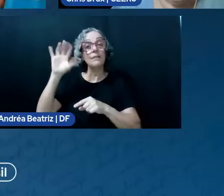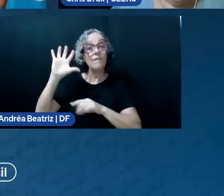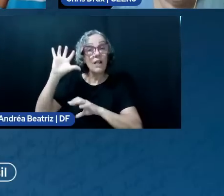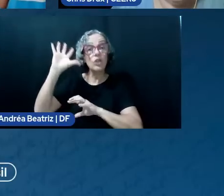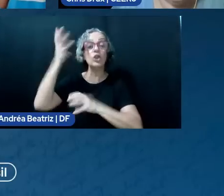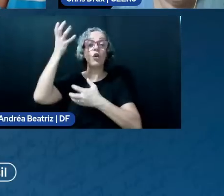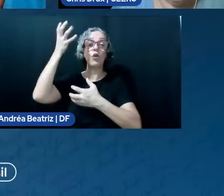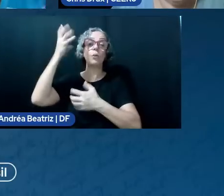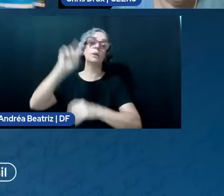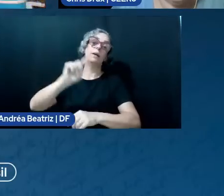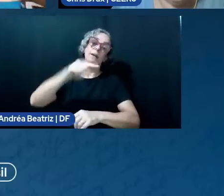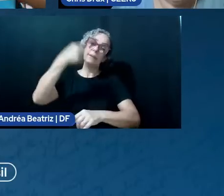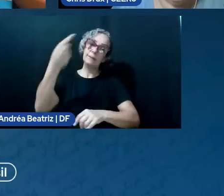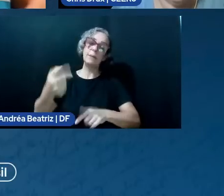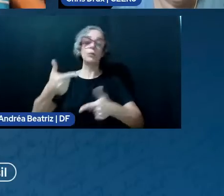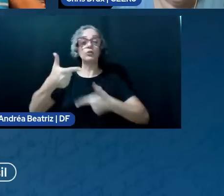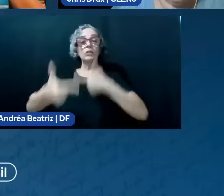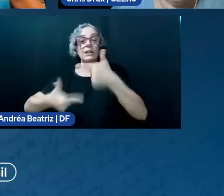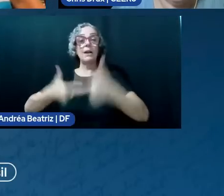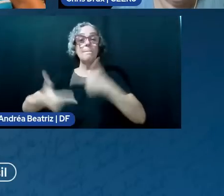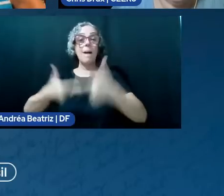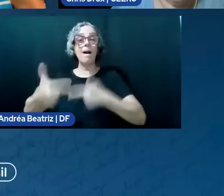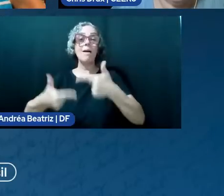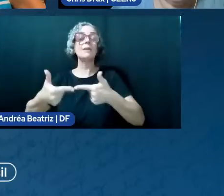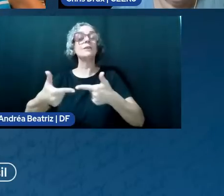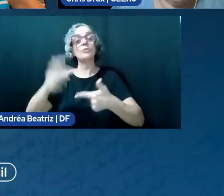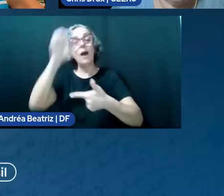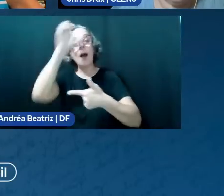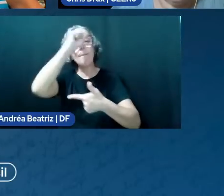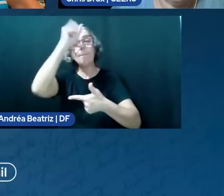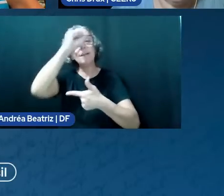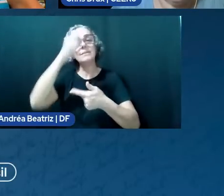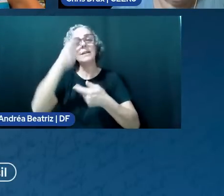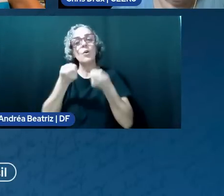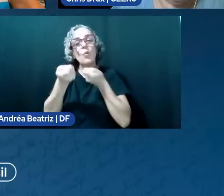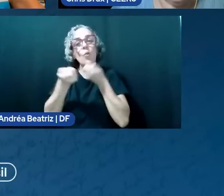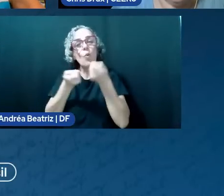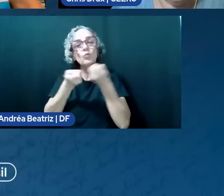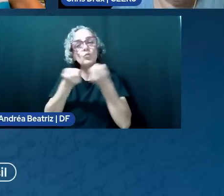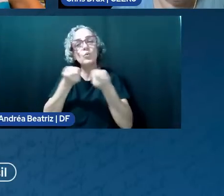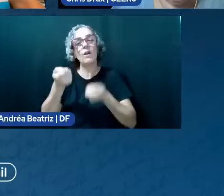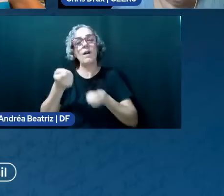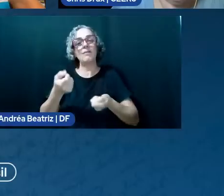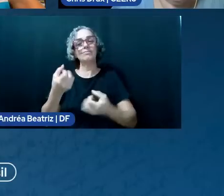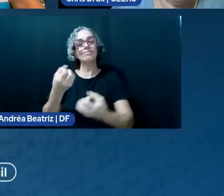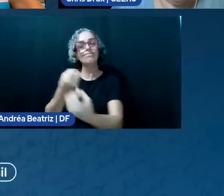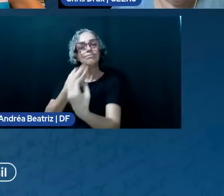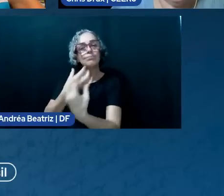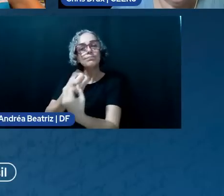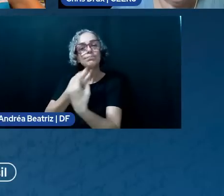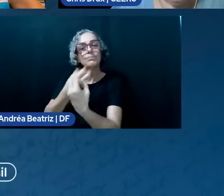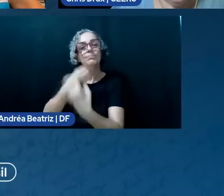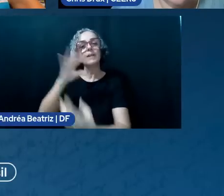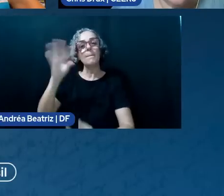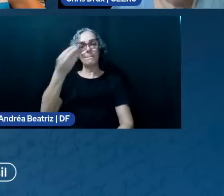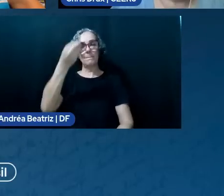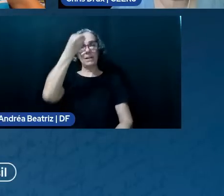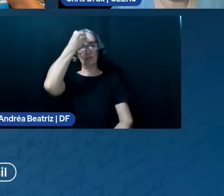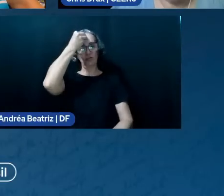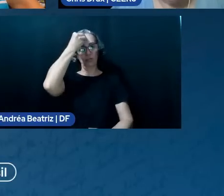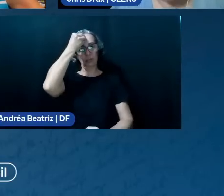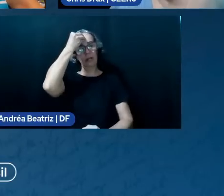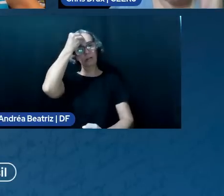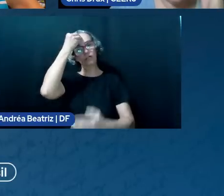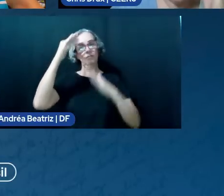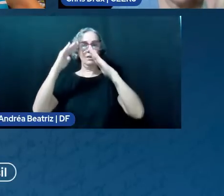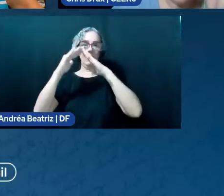de educação mediúnica, né? Seria o que nós fazemos dentro, oferecemos a respeito disso dentro da casa